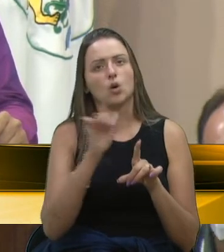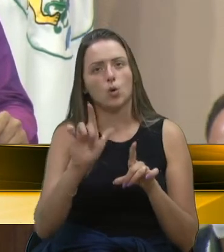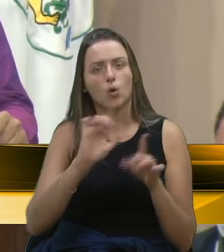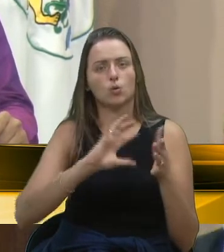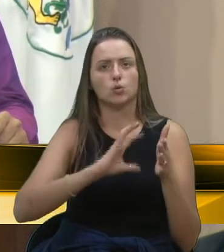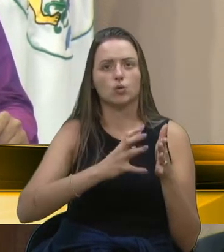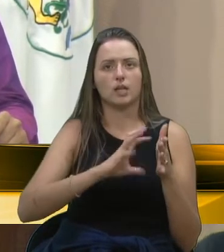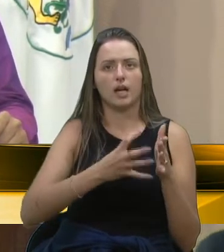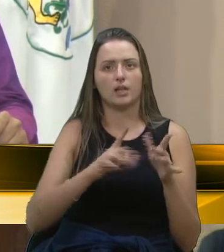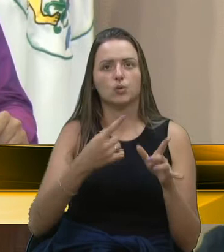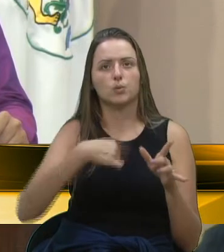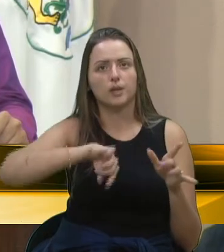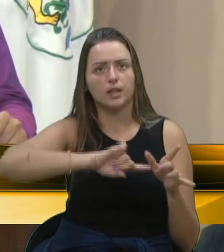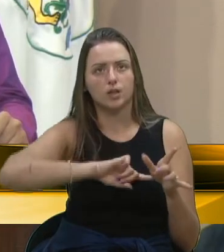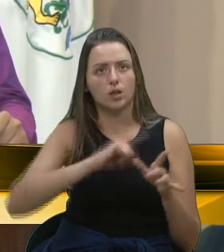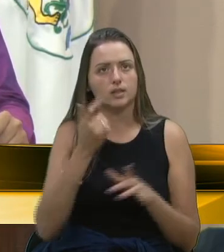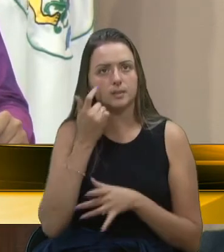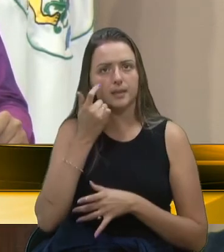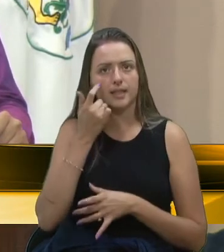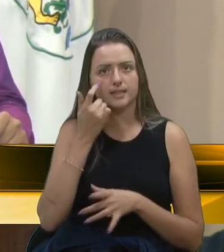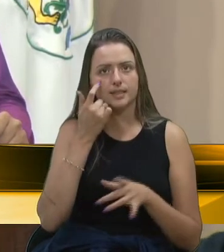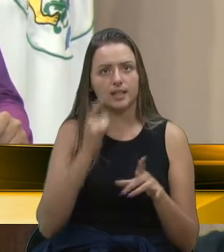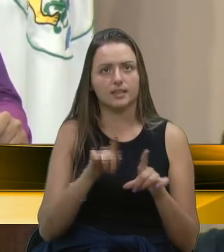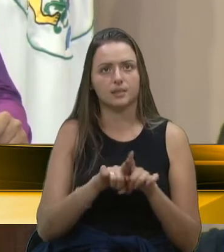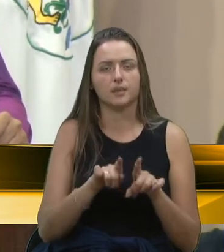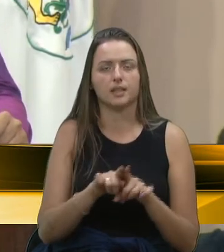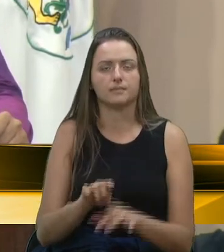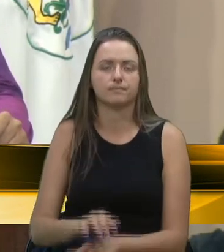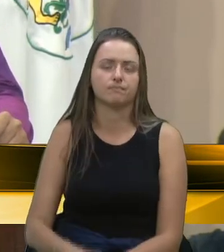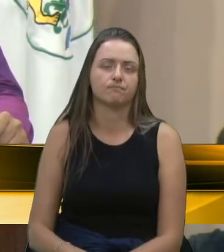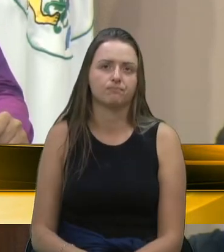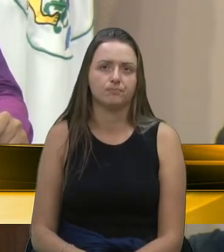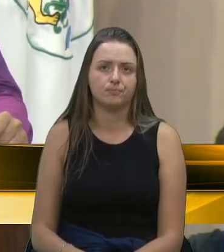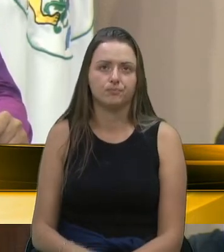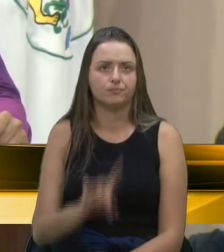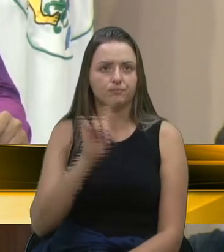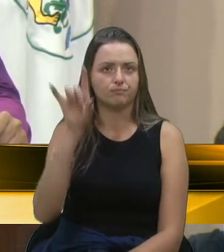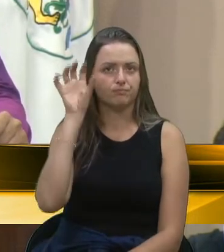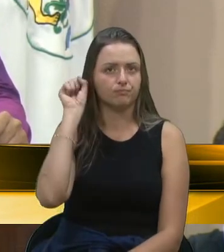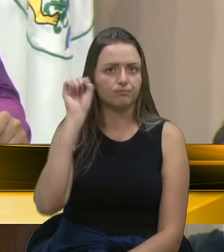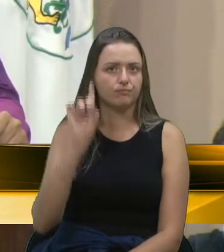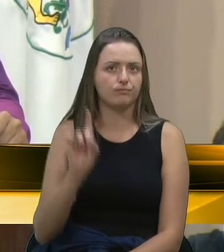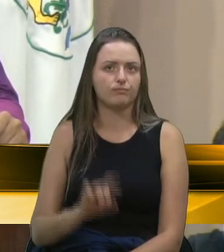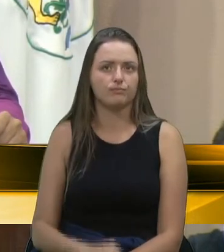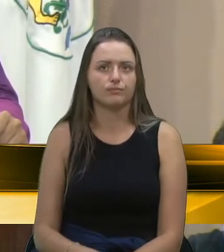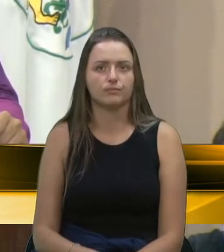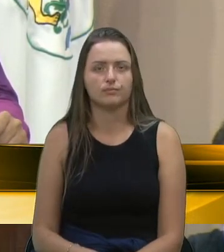para nós refletirmos. Das vezes.